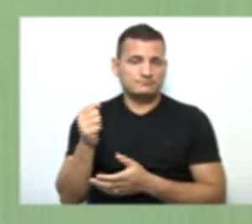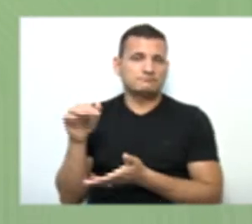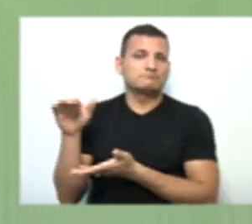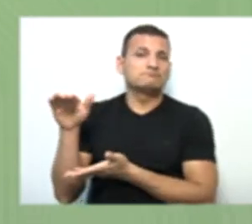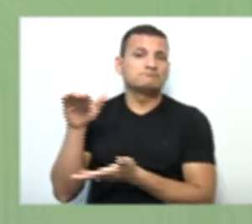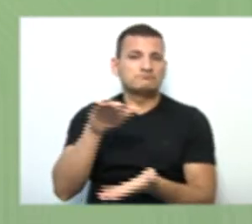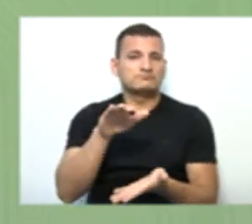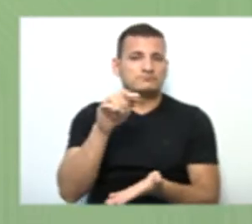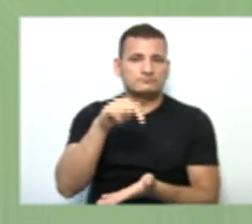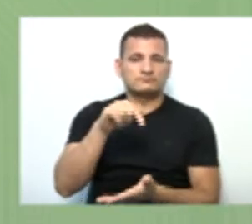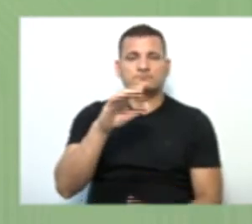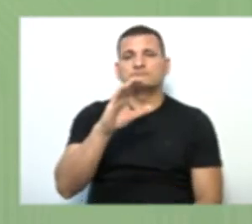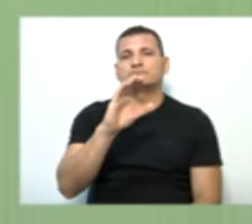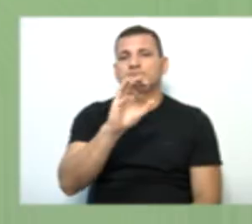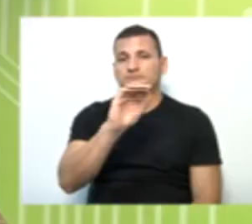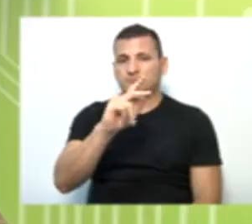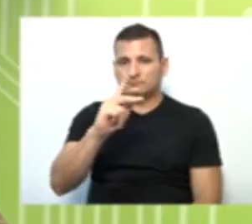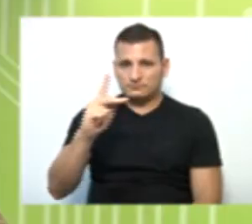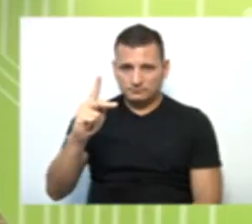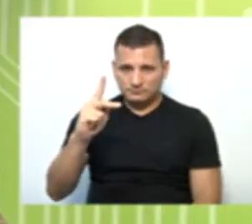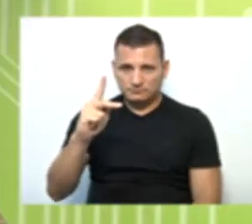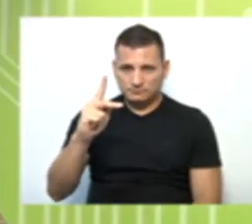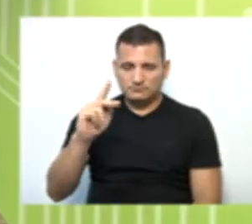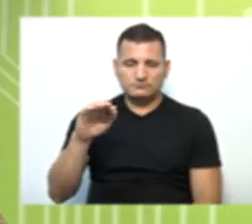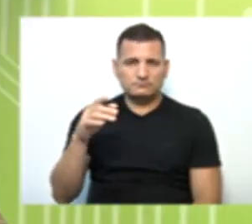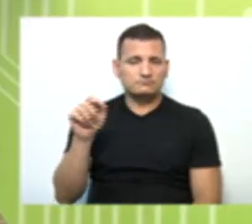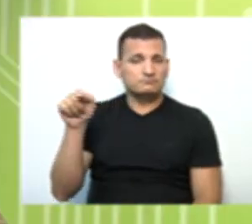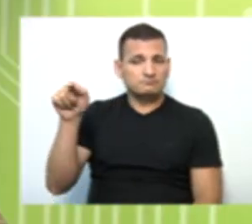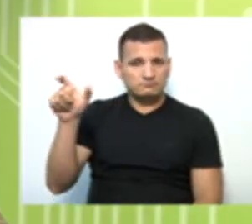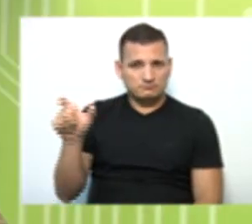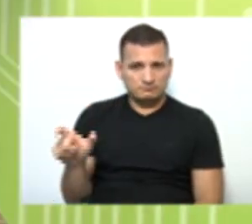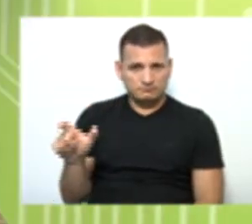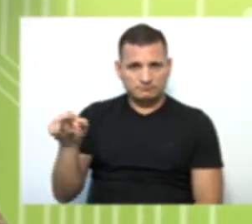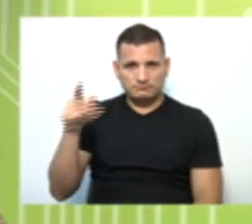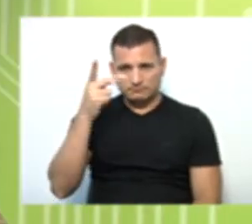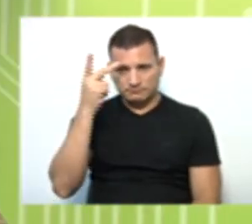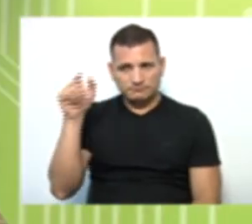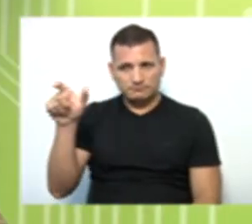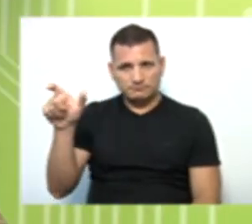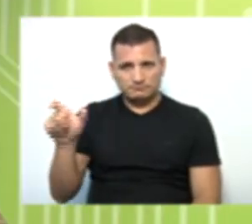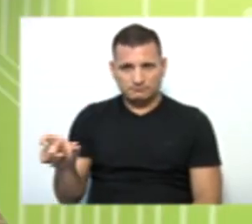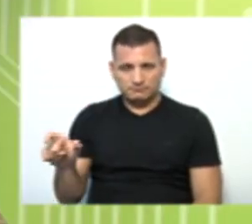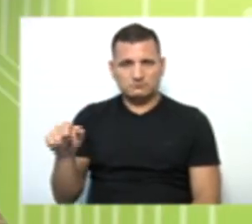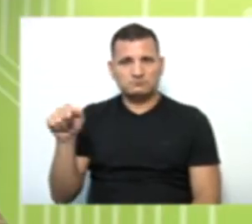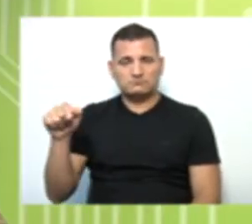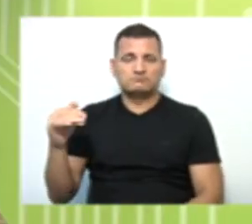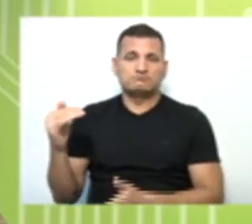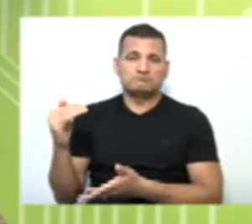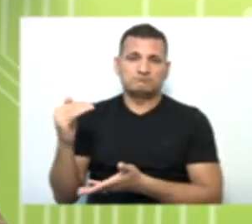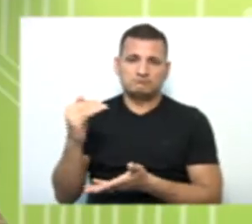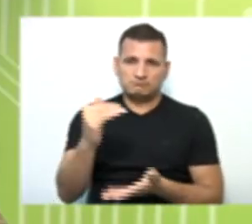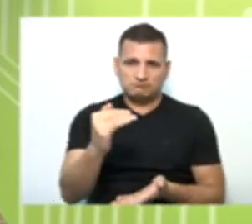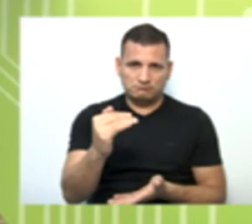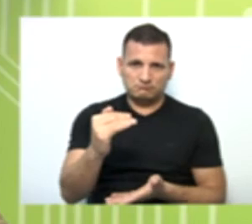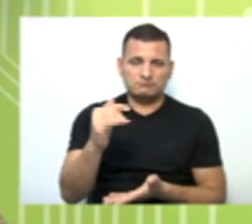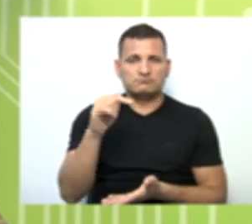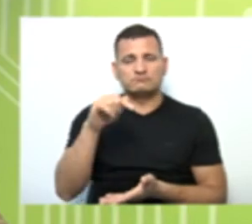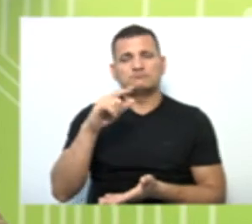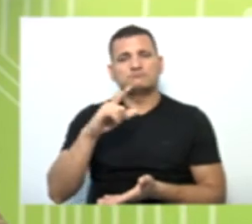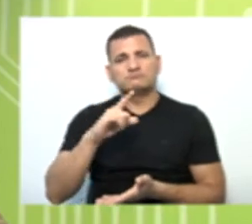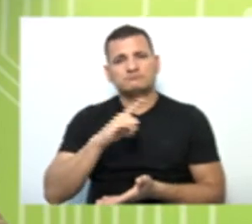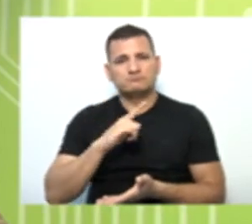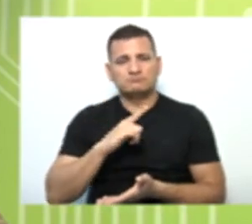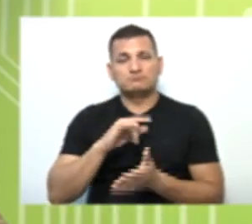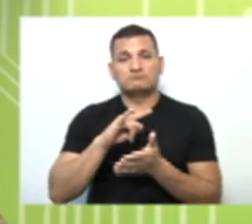uma cooperativa. Então quando o cooperado entrega esse leite, né, ele vai com uma nota de produtor rural,